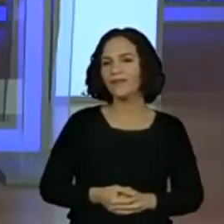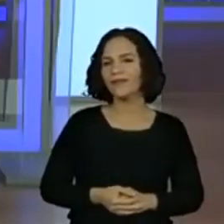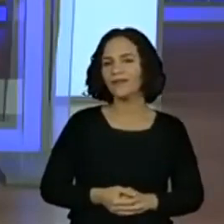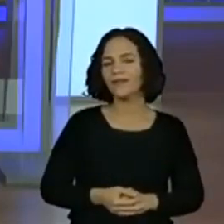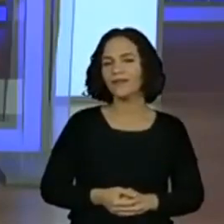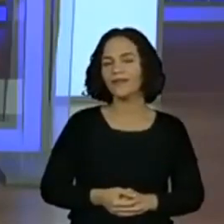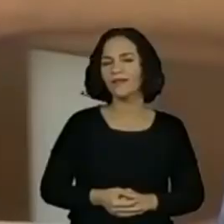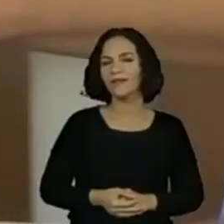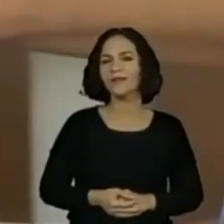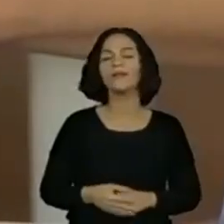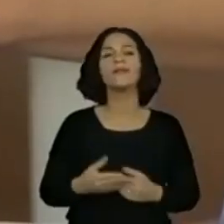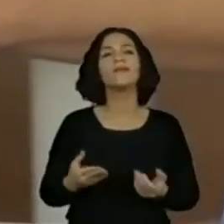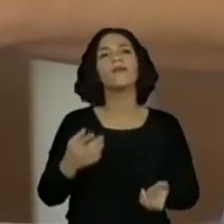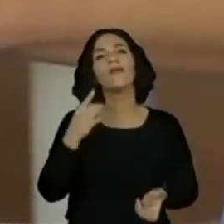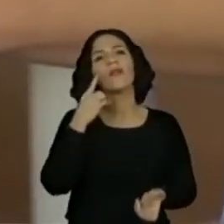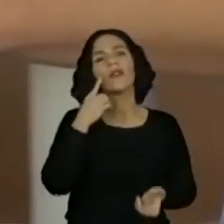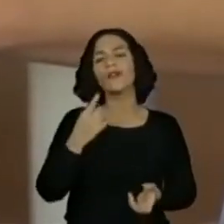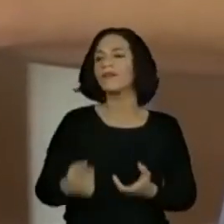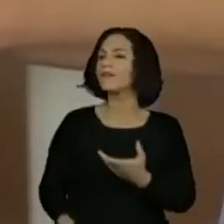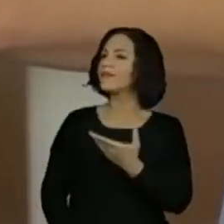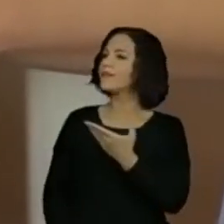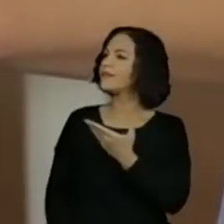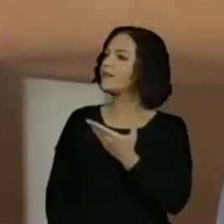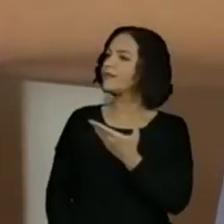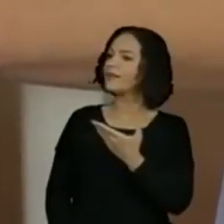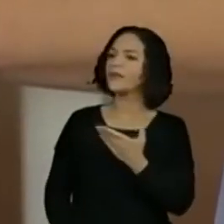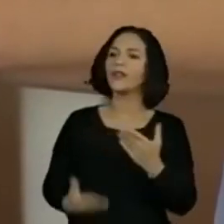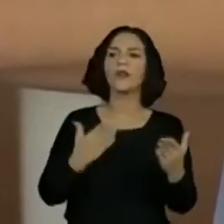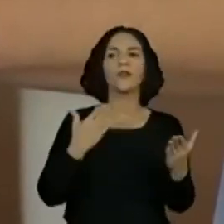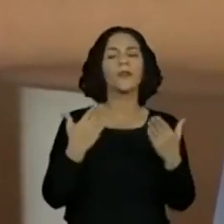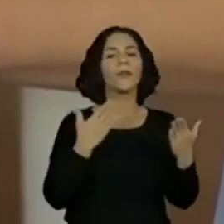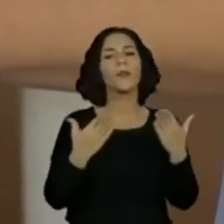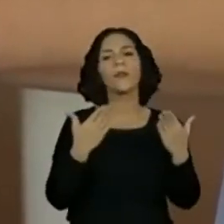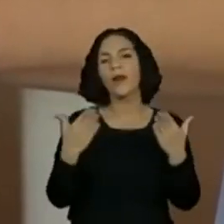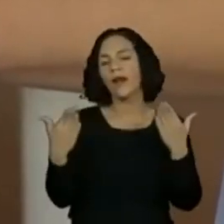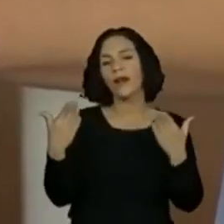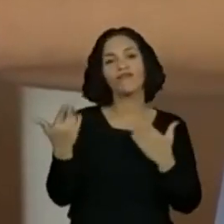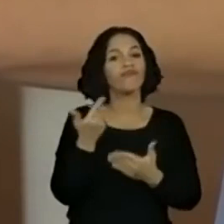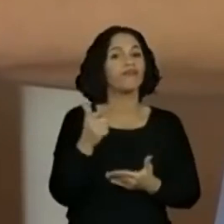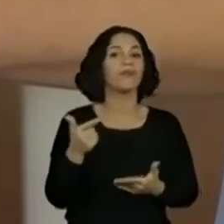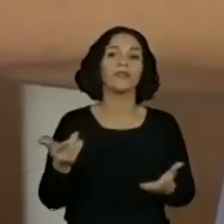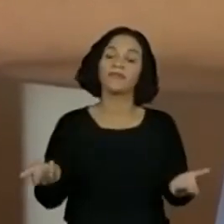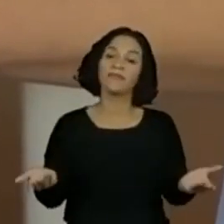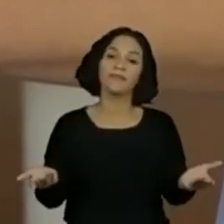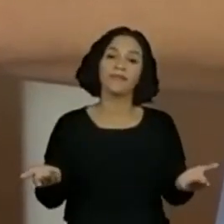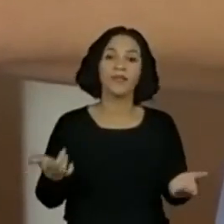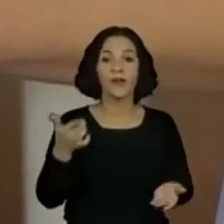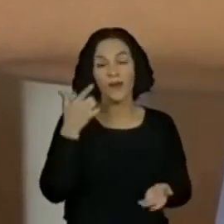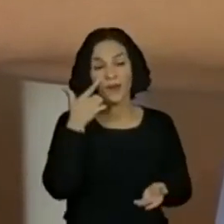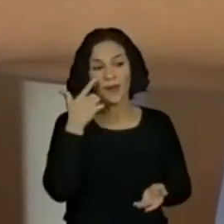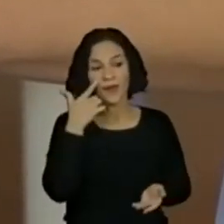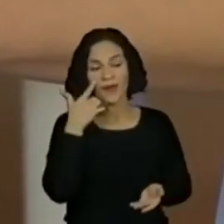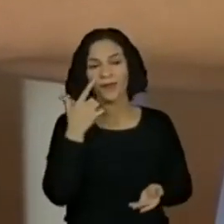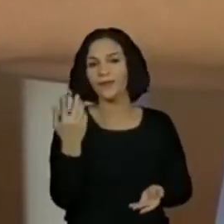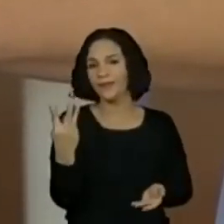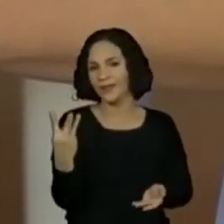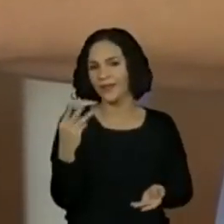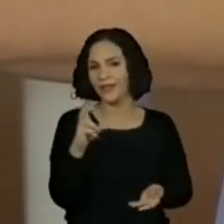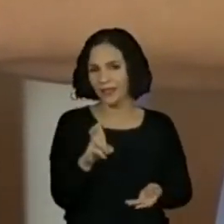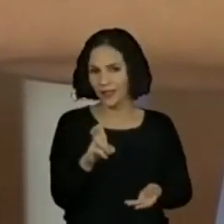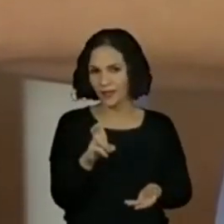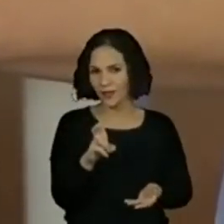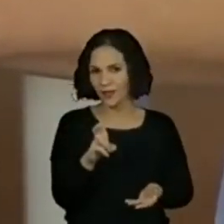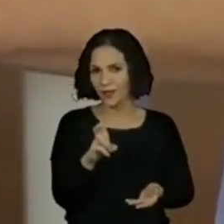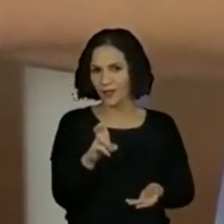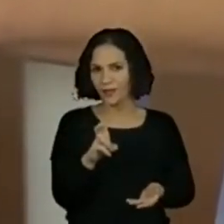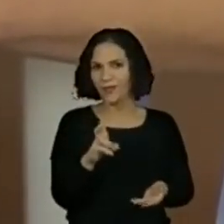não tinham com o que, né, comparar. Agora vocês já têm. Se no primeiro tinha 35, neste tem